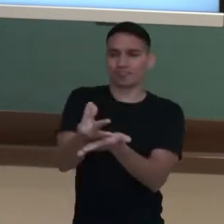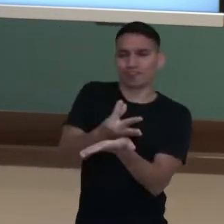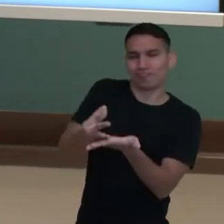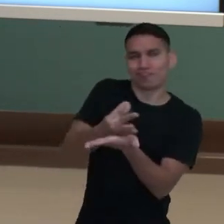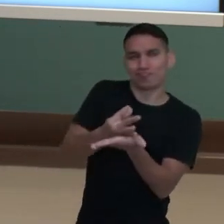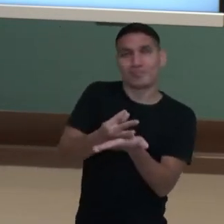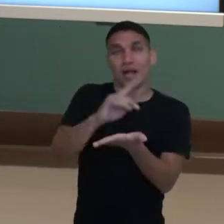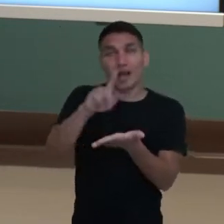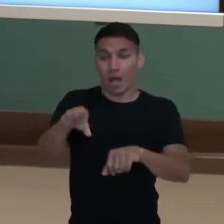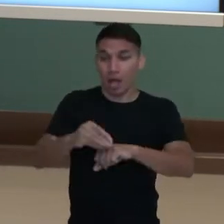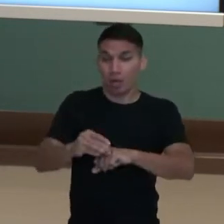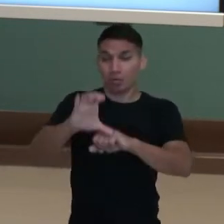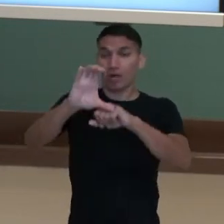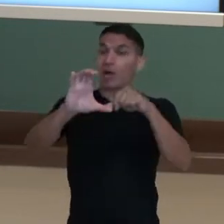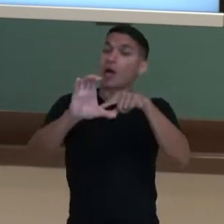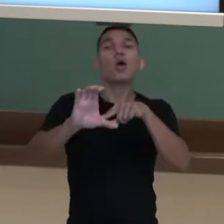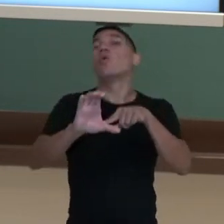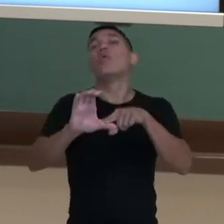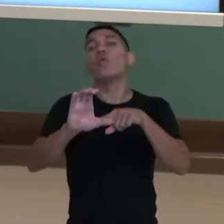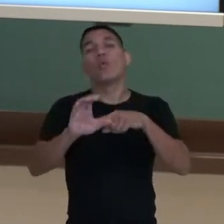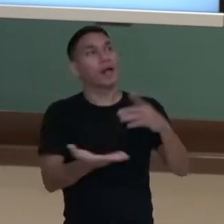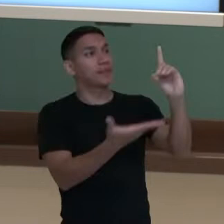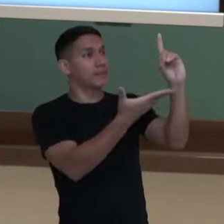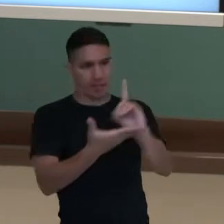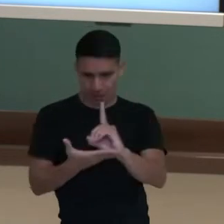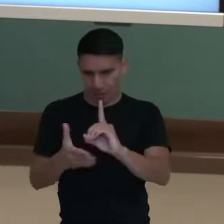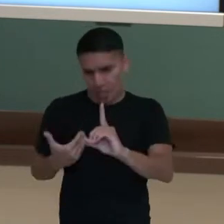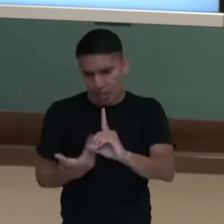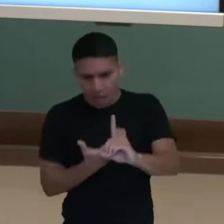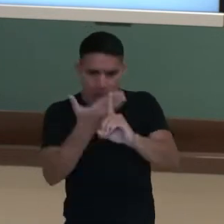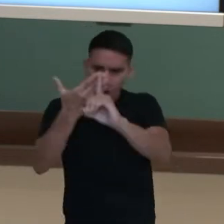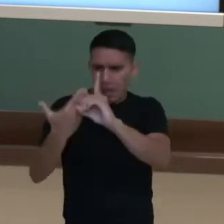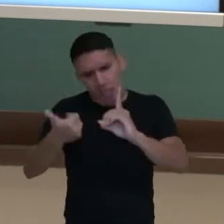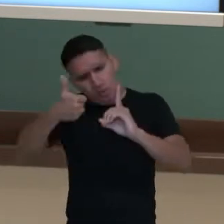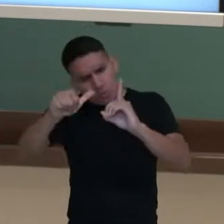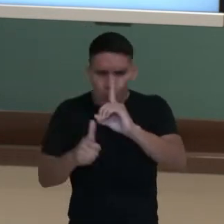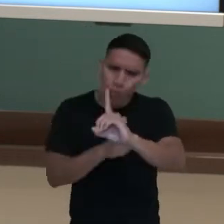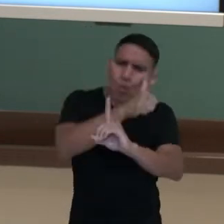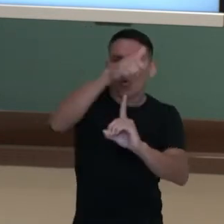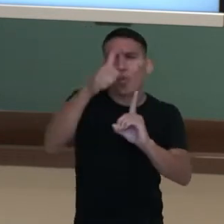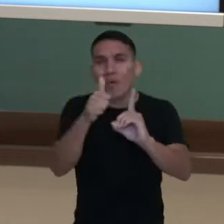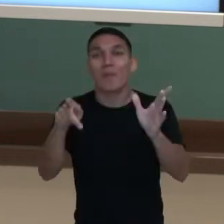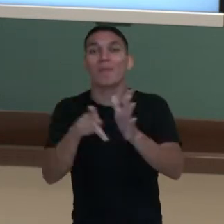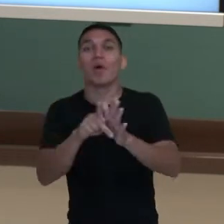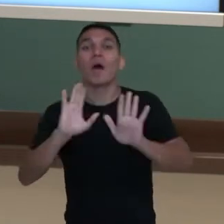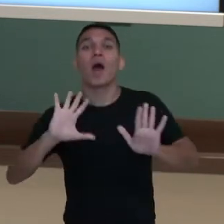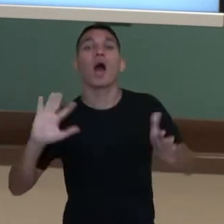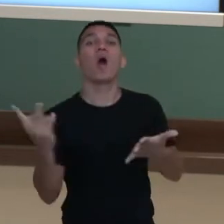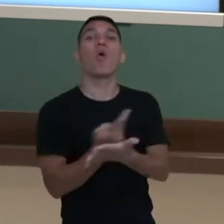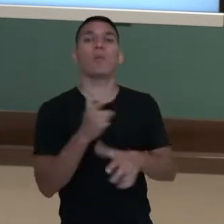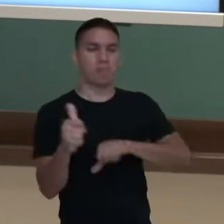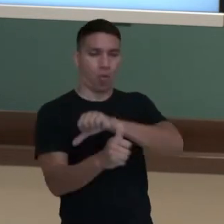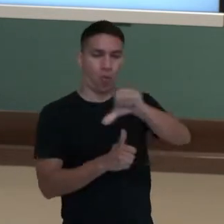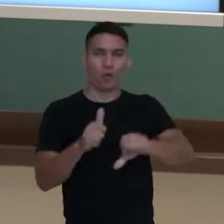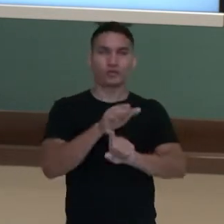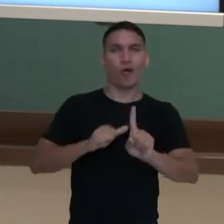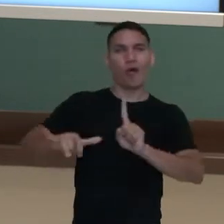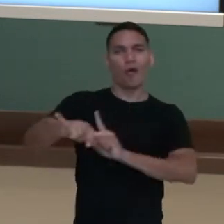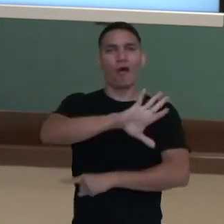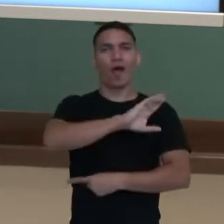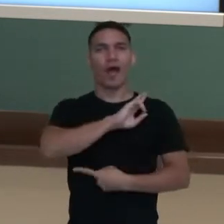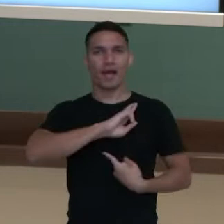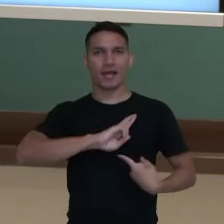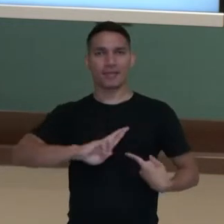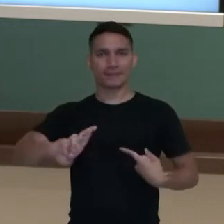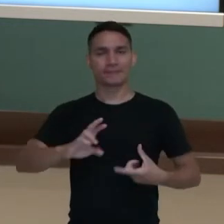é o conhecimento, o estudo de Deus, das religiões, do fenômeno religioso na sociedade. É claro que quando